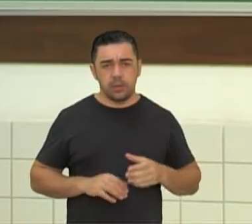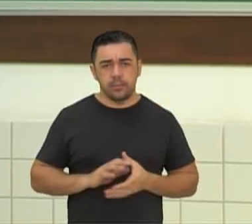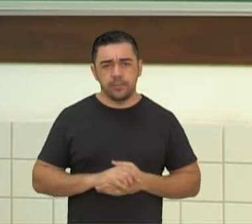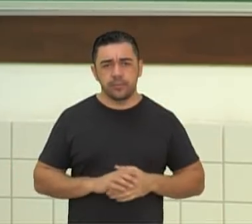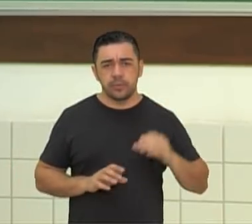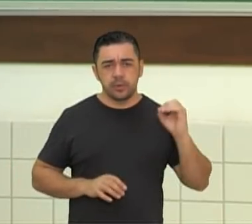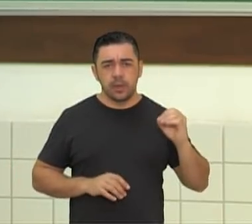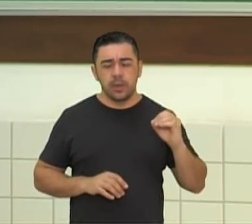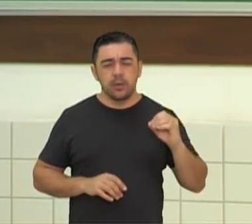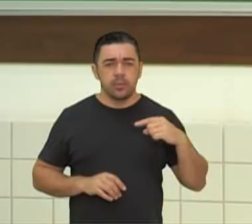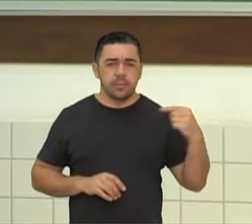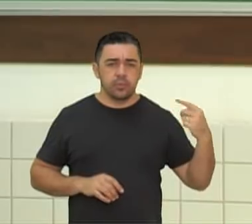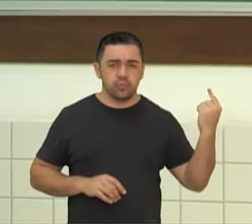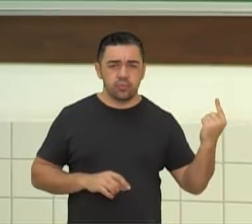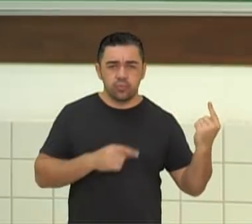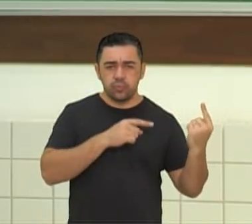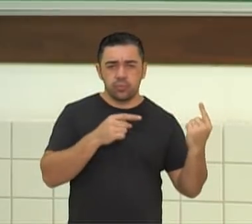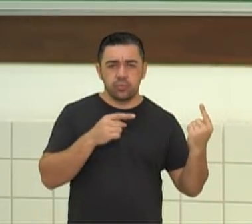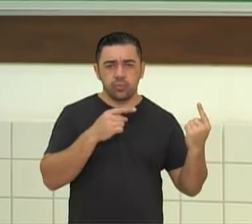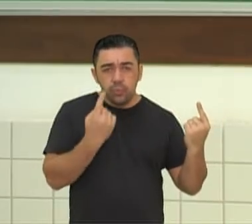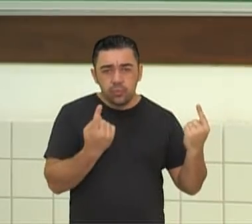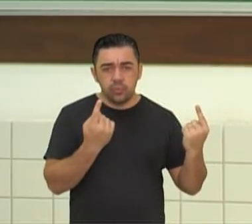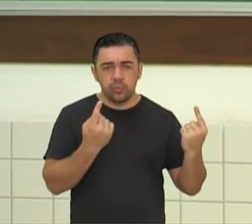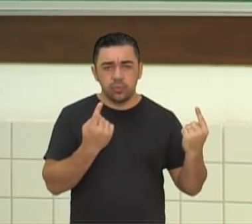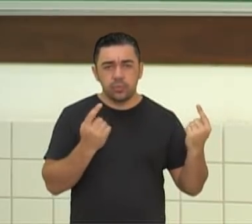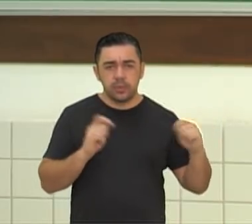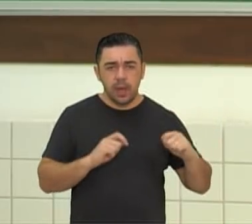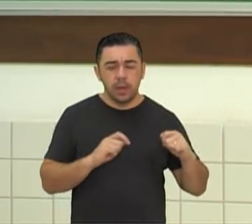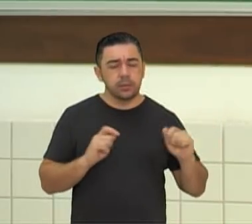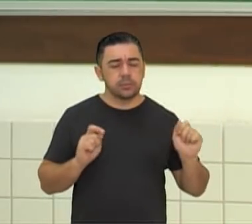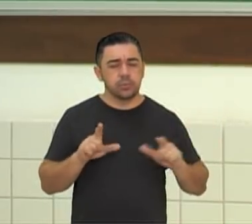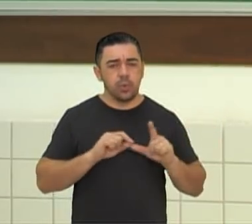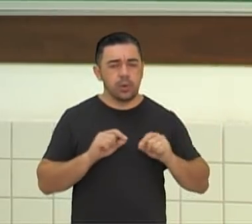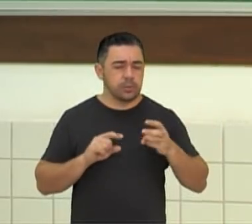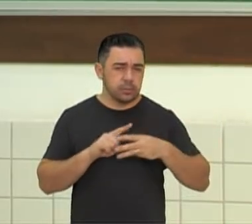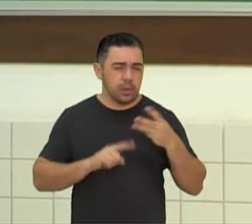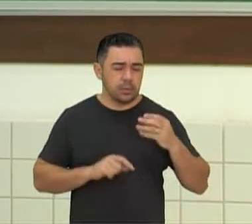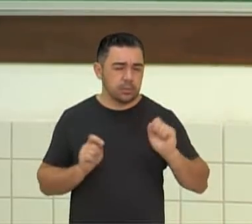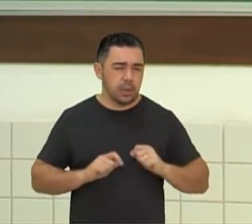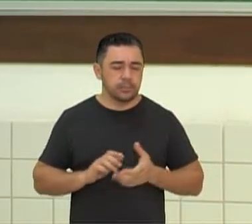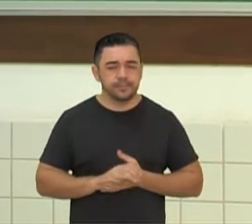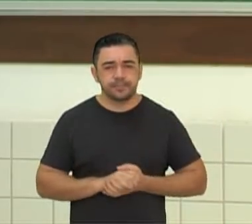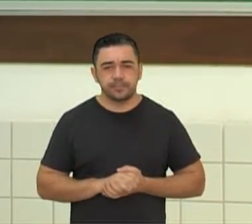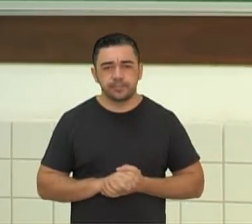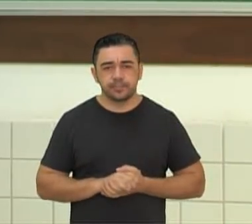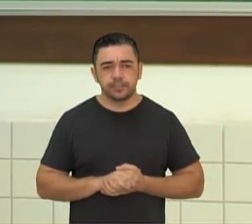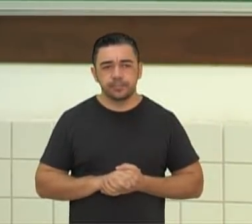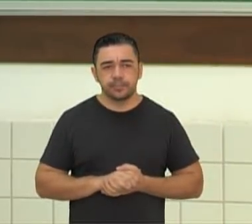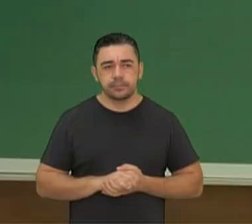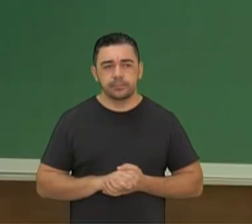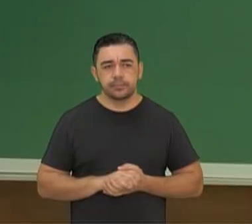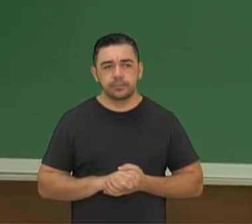0, menos 1 e 1. São bons valores para você trabalhar, certo?